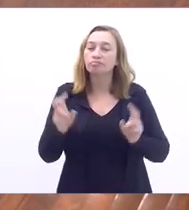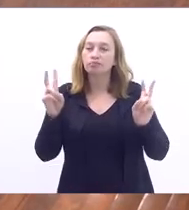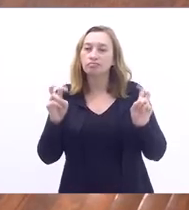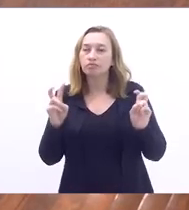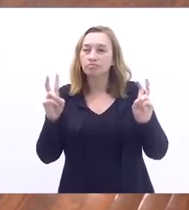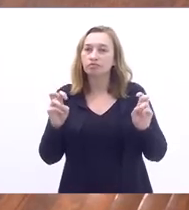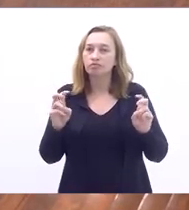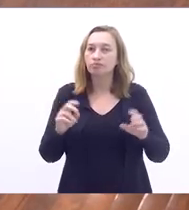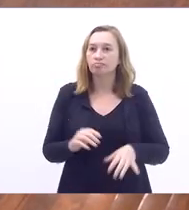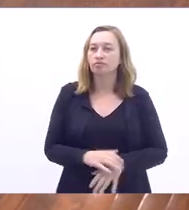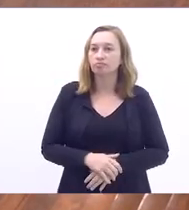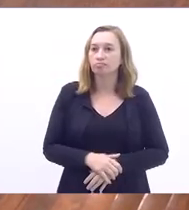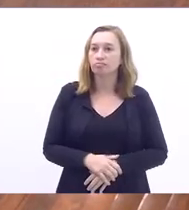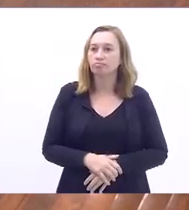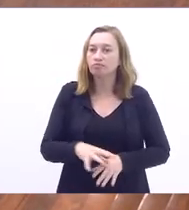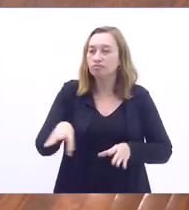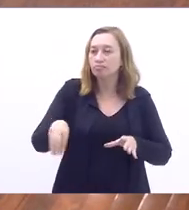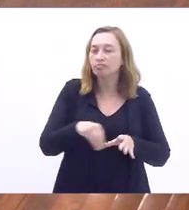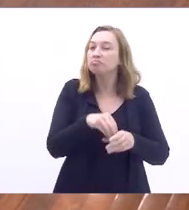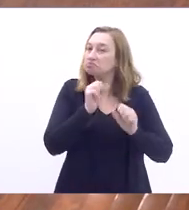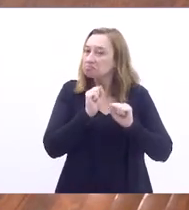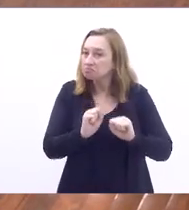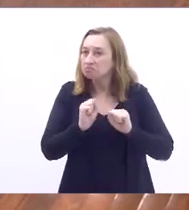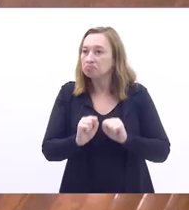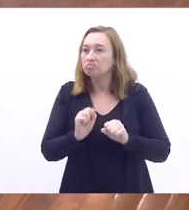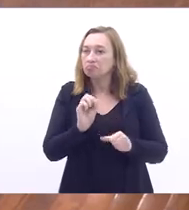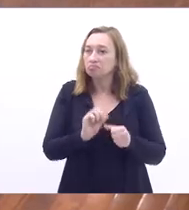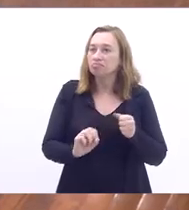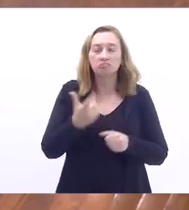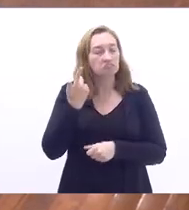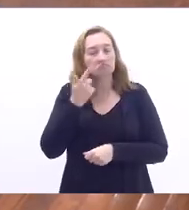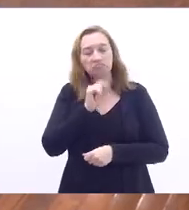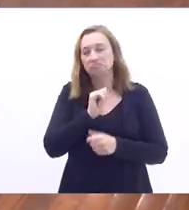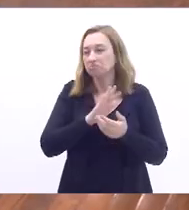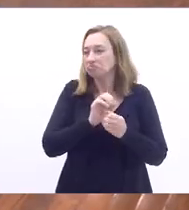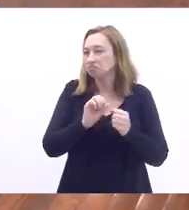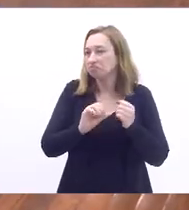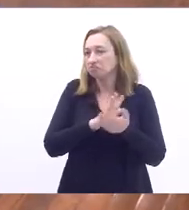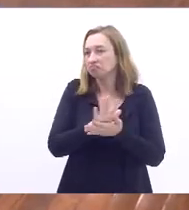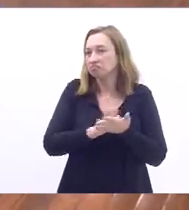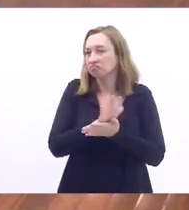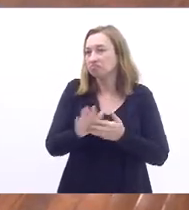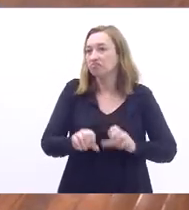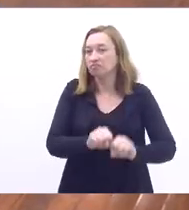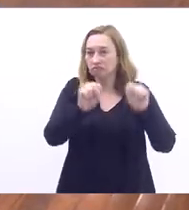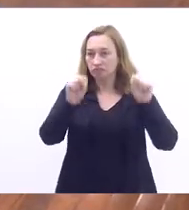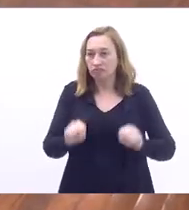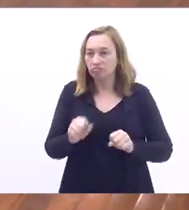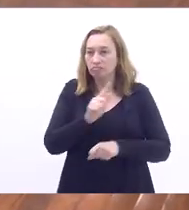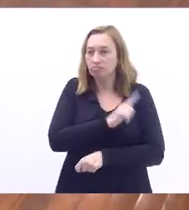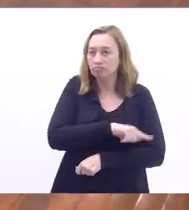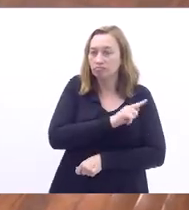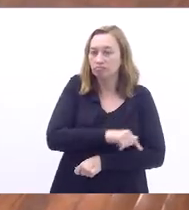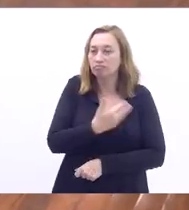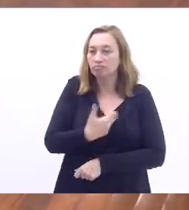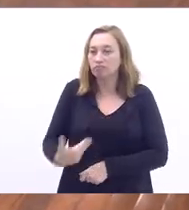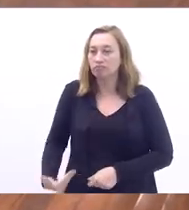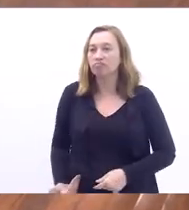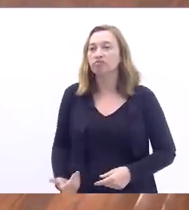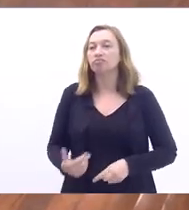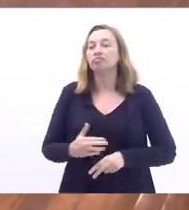questão de todas as implementações que a gente poderia fazer e não consegue fazer no sistemas de gestão do governo